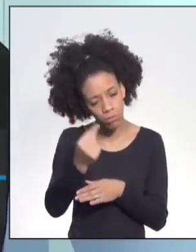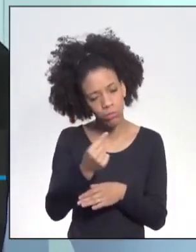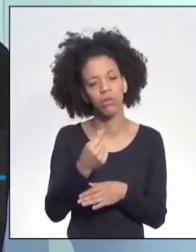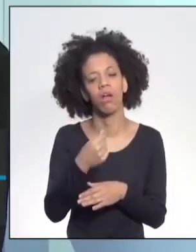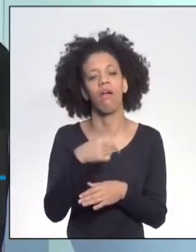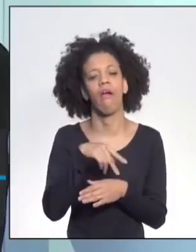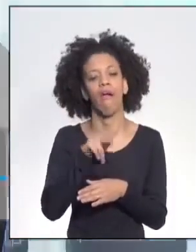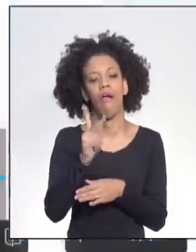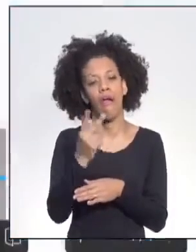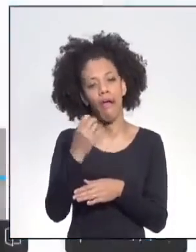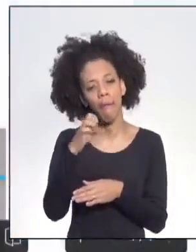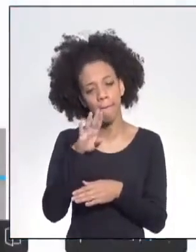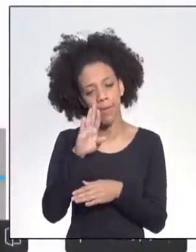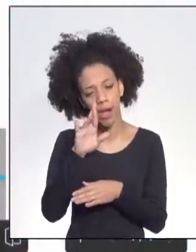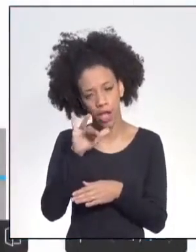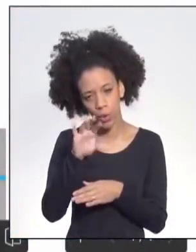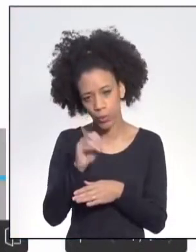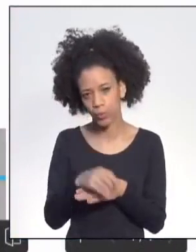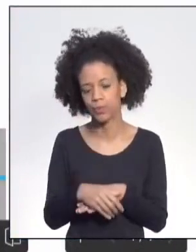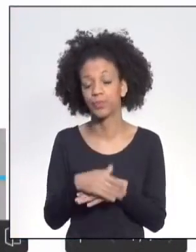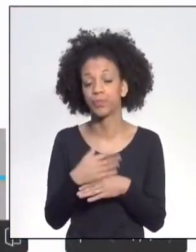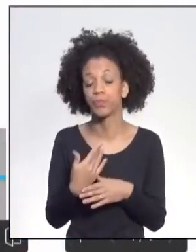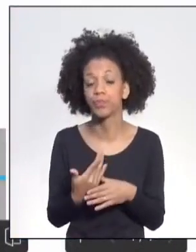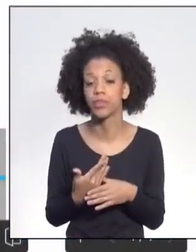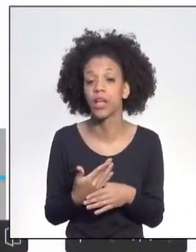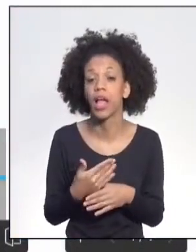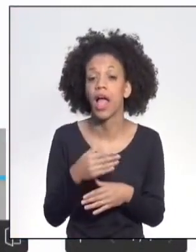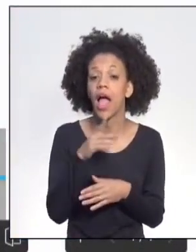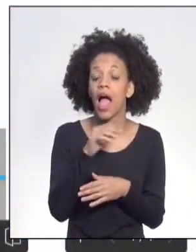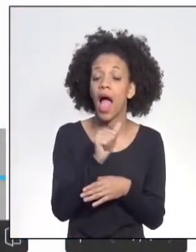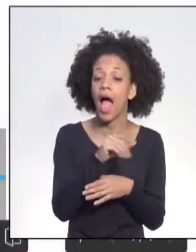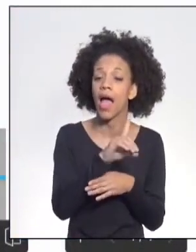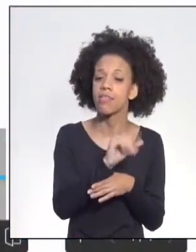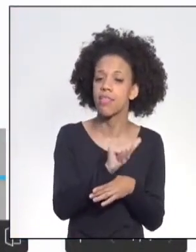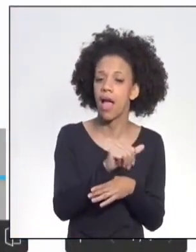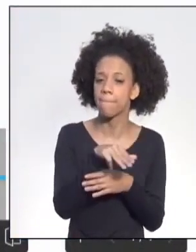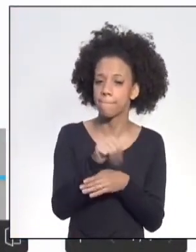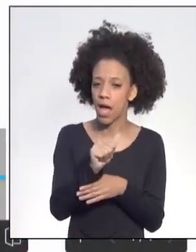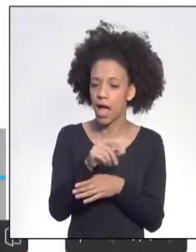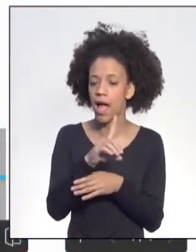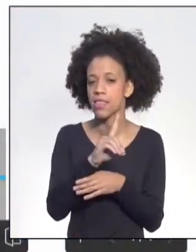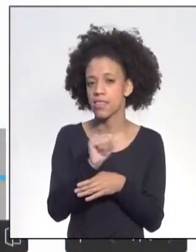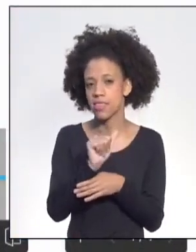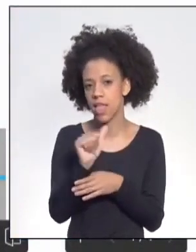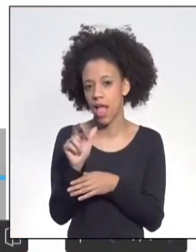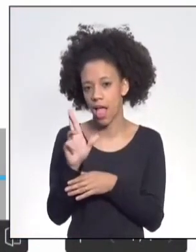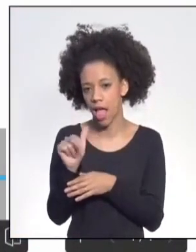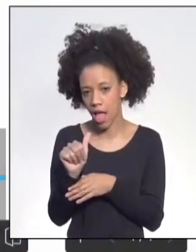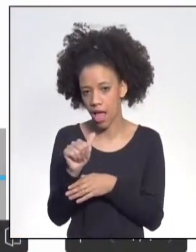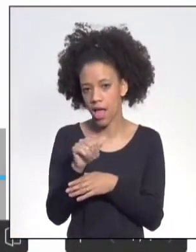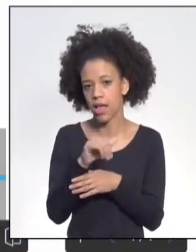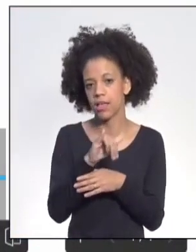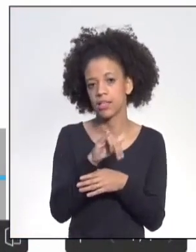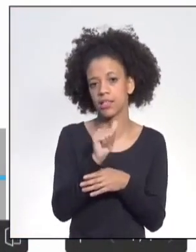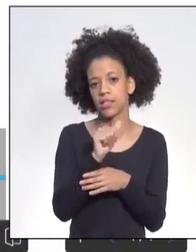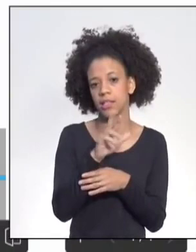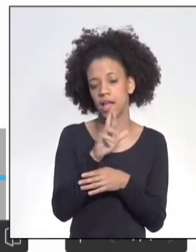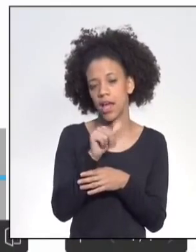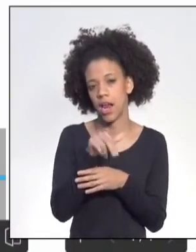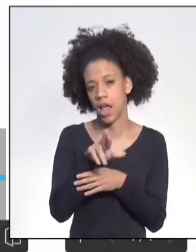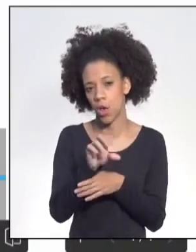nós podemos ler aqui, Adamá, Daara e Araus. Eu sou